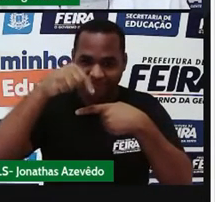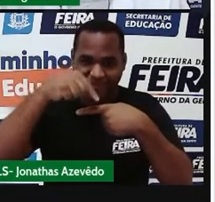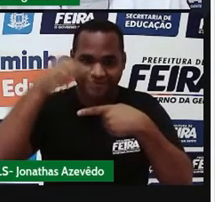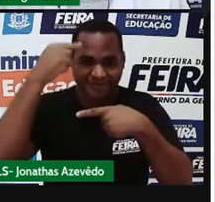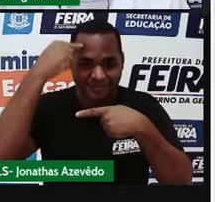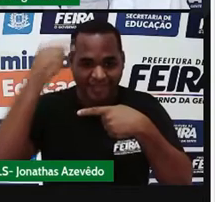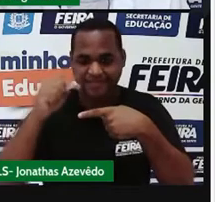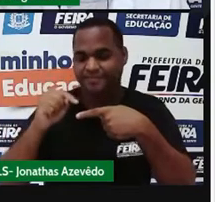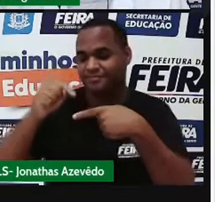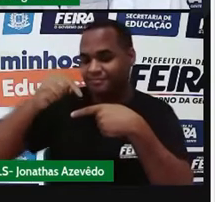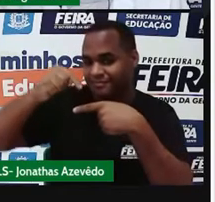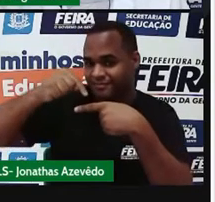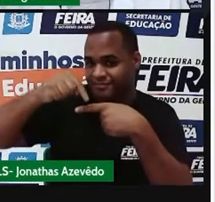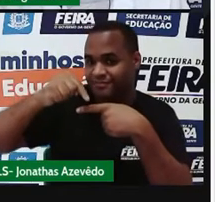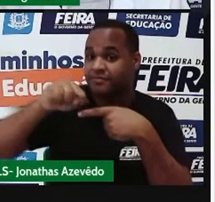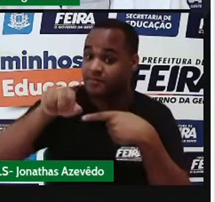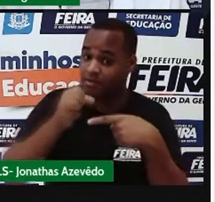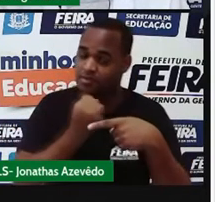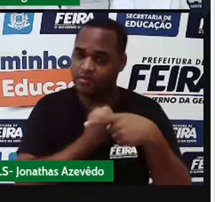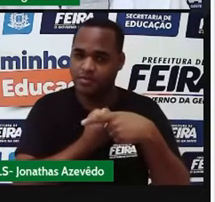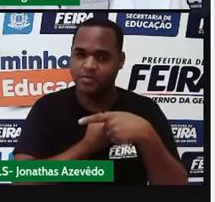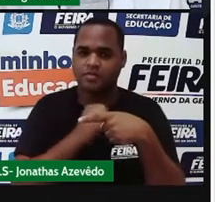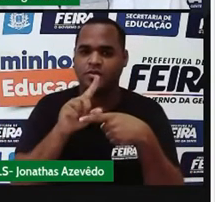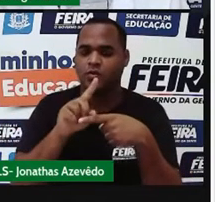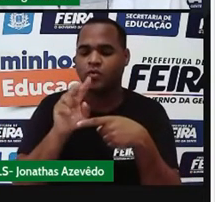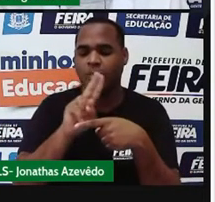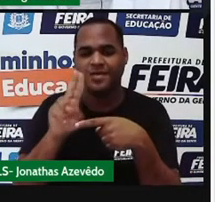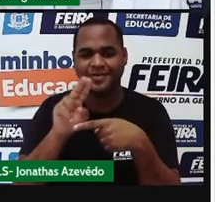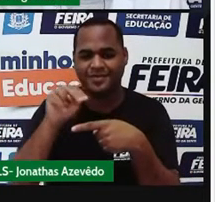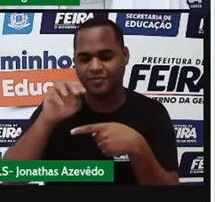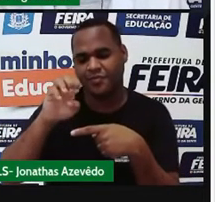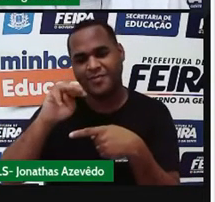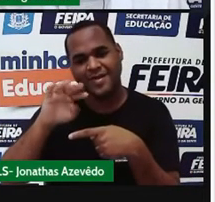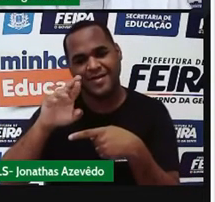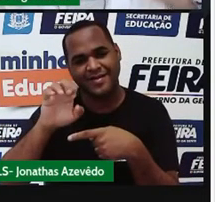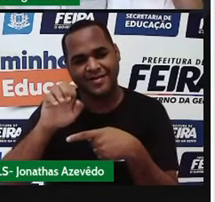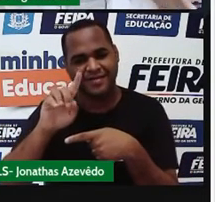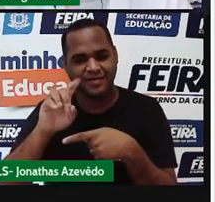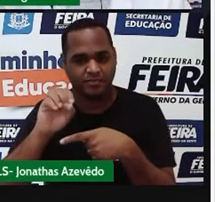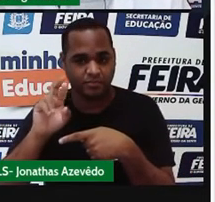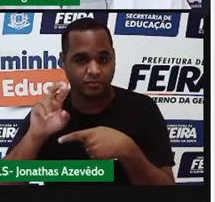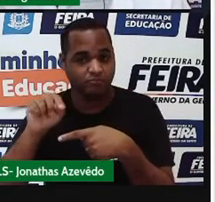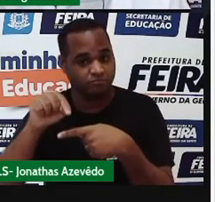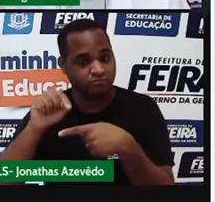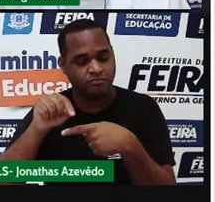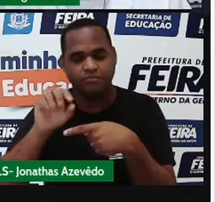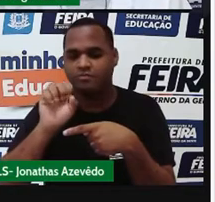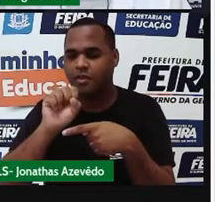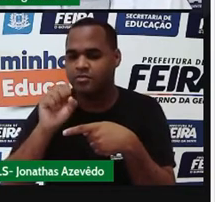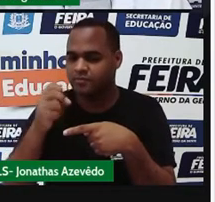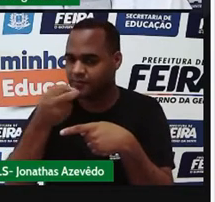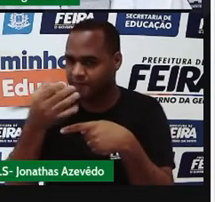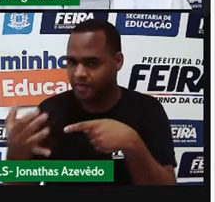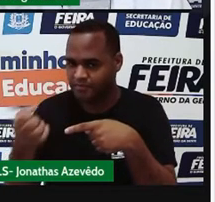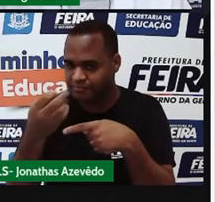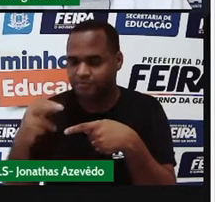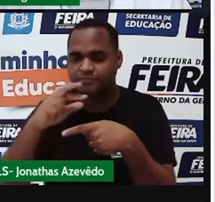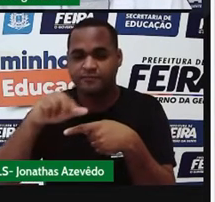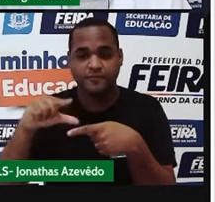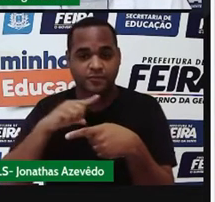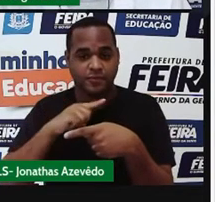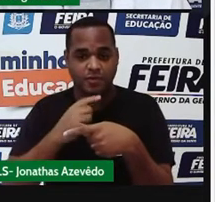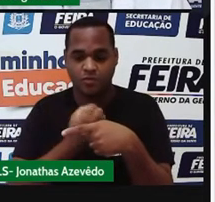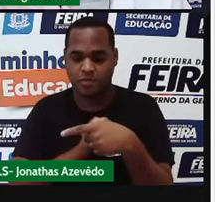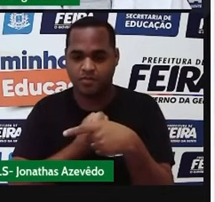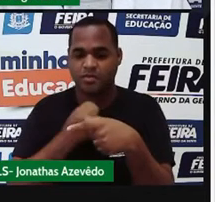em cima do tracinho é chamado de numerador Então a gente vai pegar eles e dividir pelo